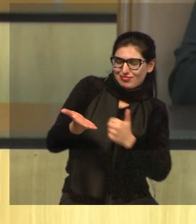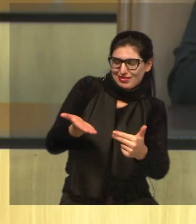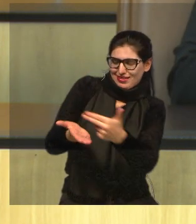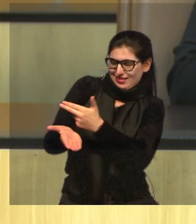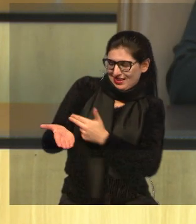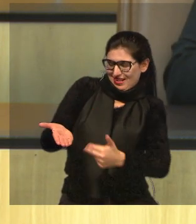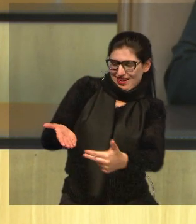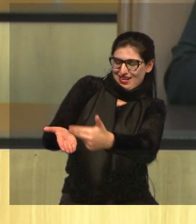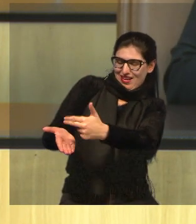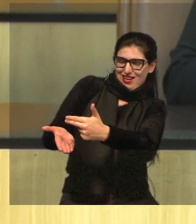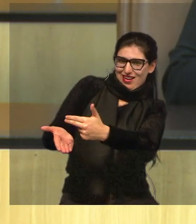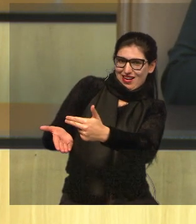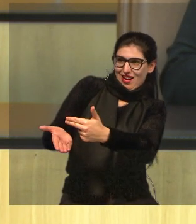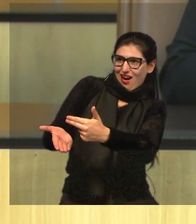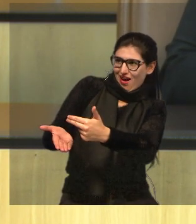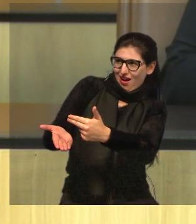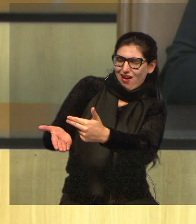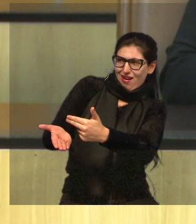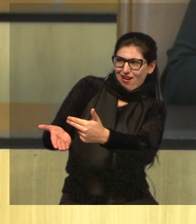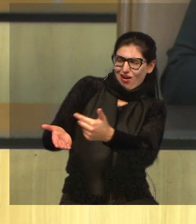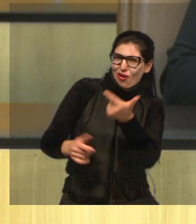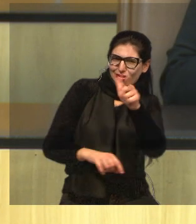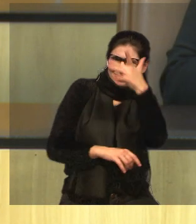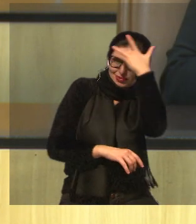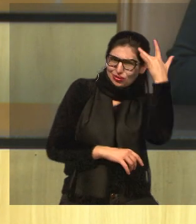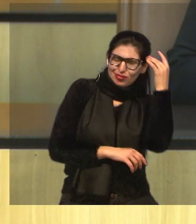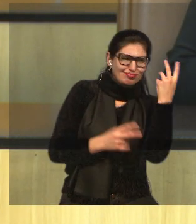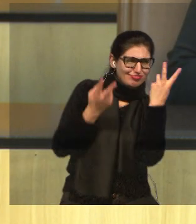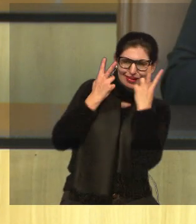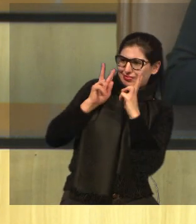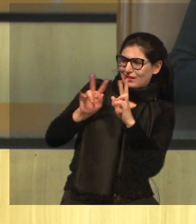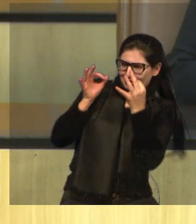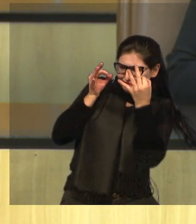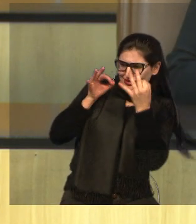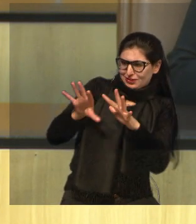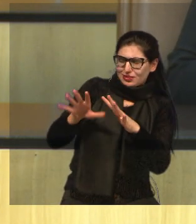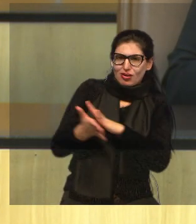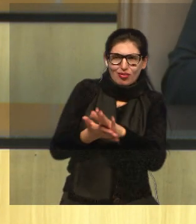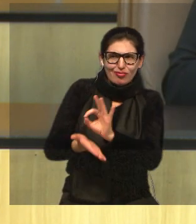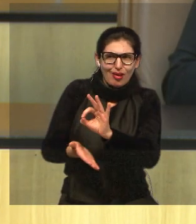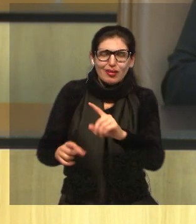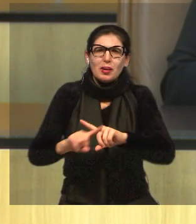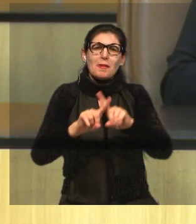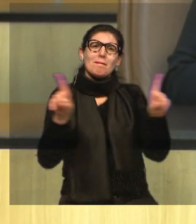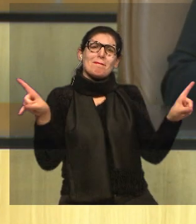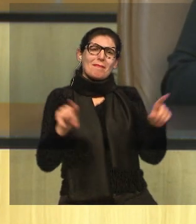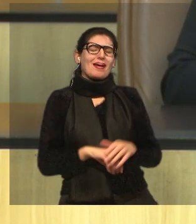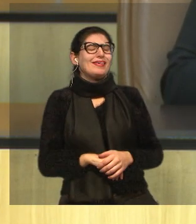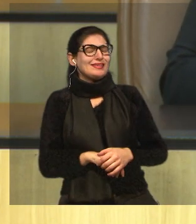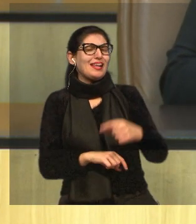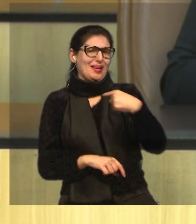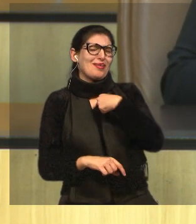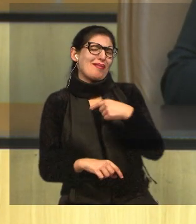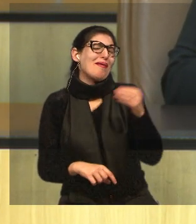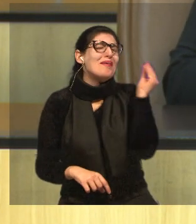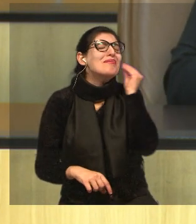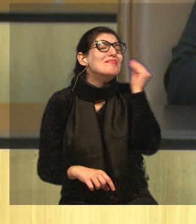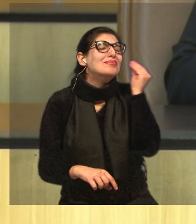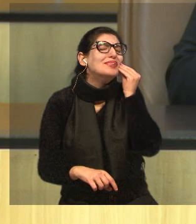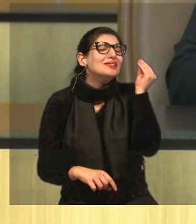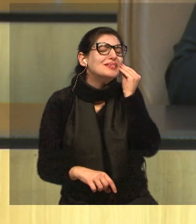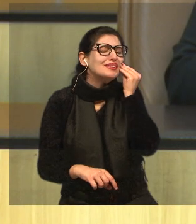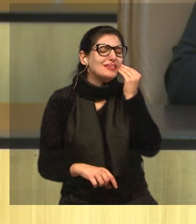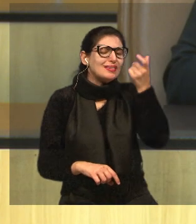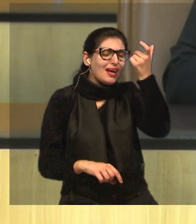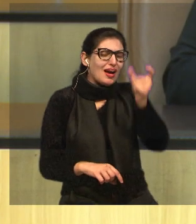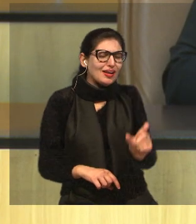para prestar atenção. Eu já tive a oportunidade de participar de algumas batalhas nos trilhos e eles trazem